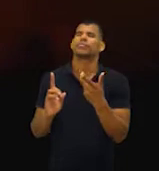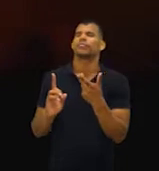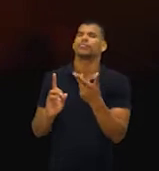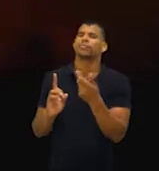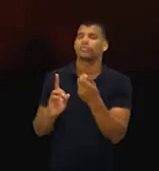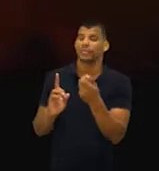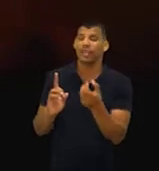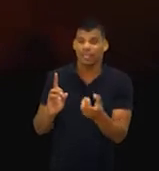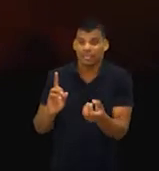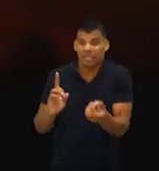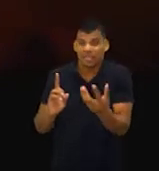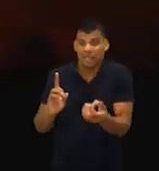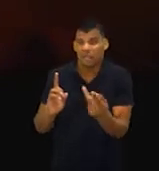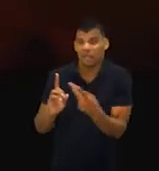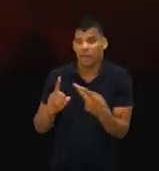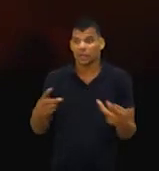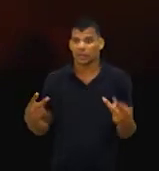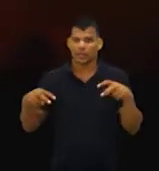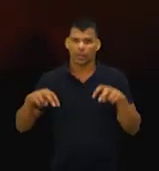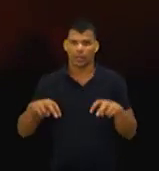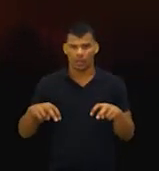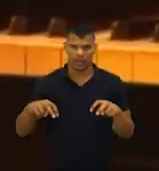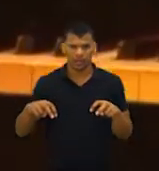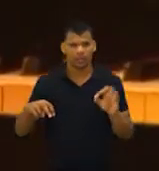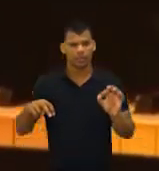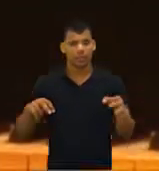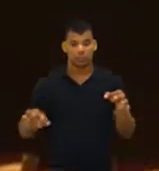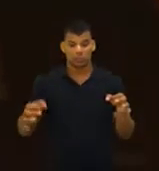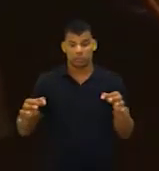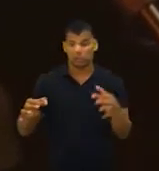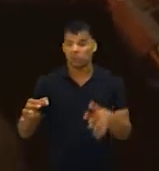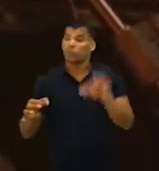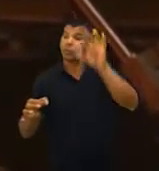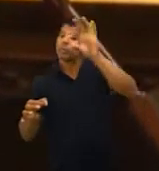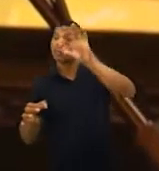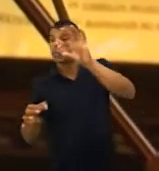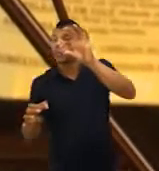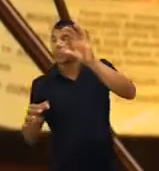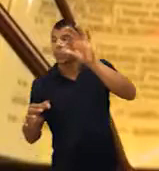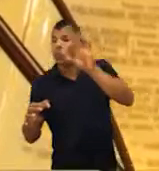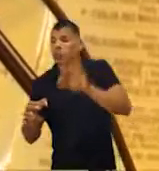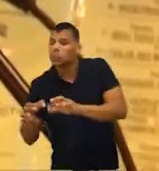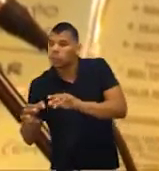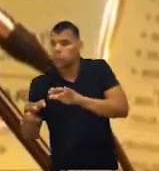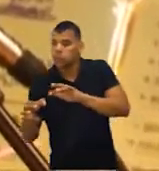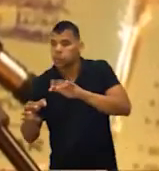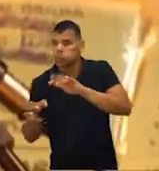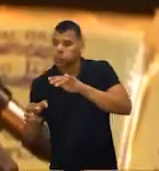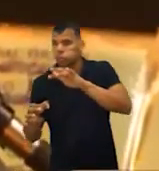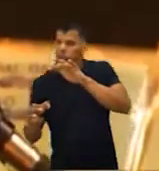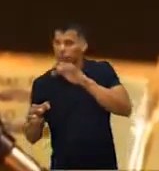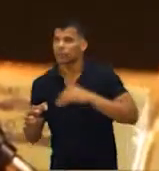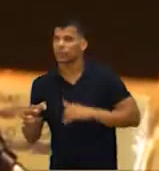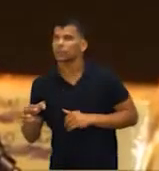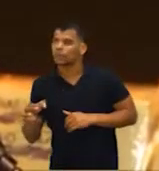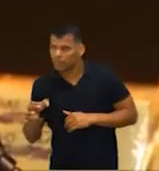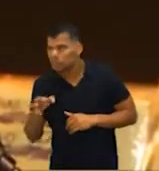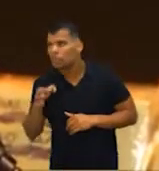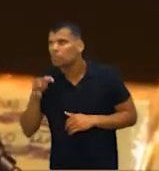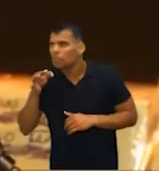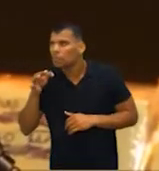Te arrastei, estradas desertas, botecos abrindo, e a gente rindo,